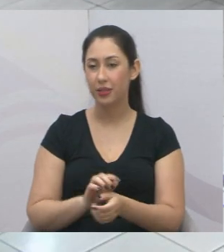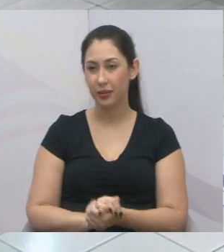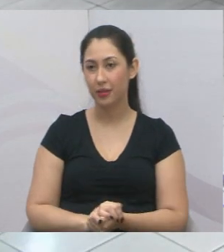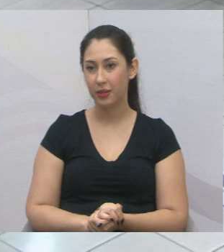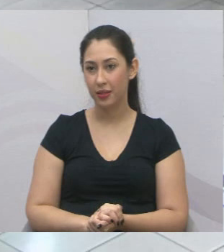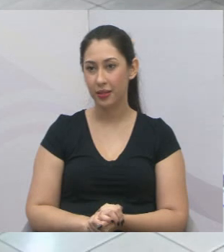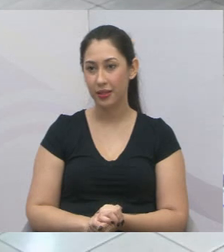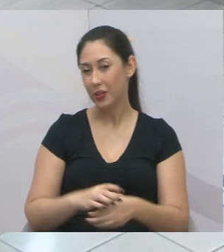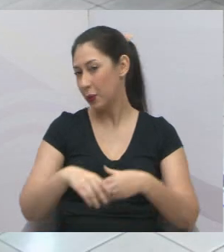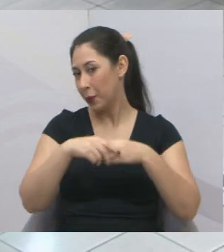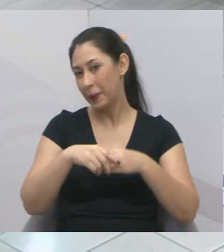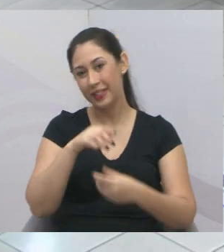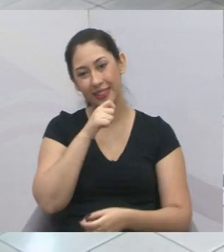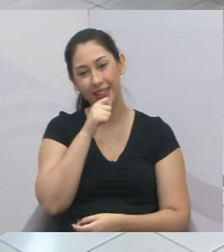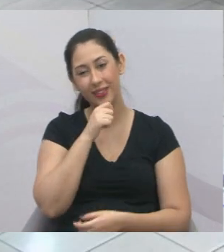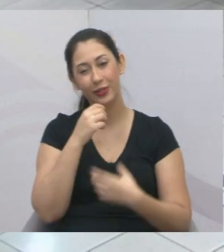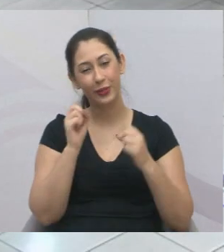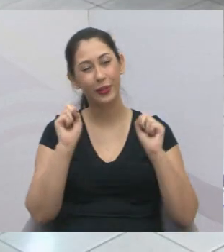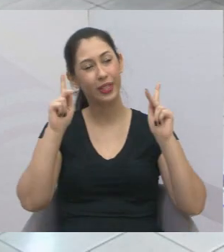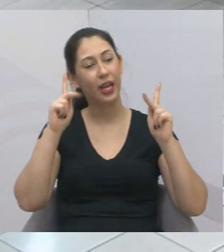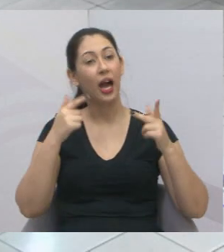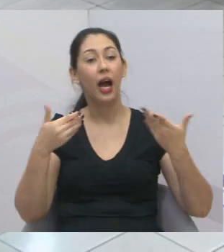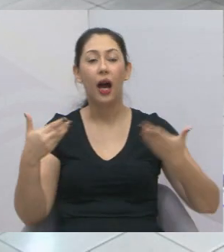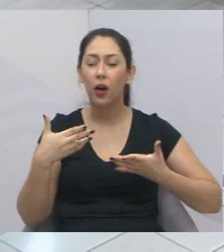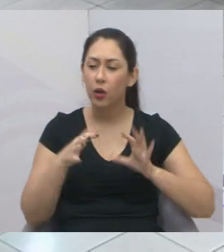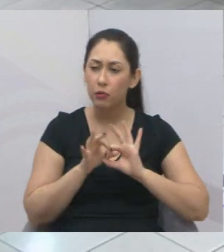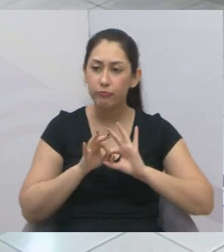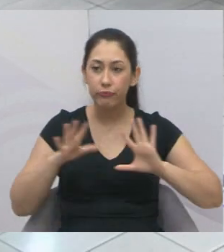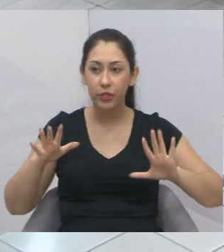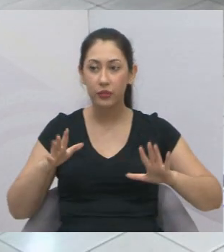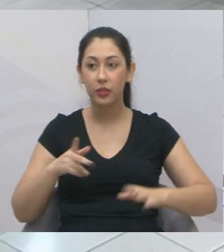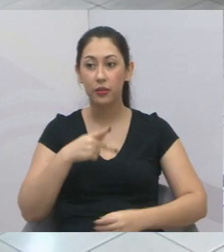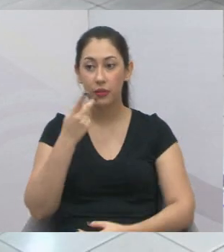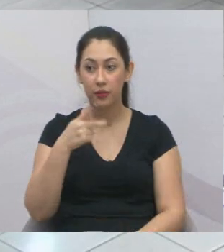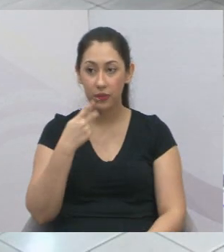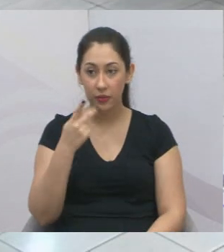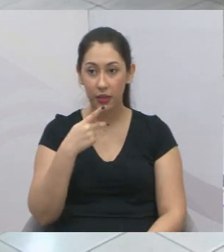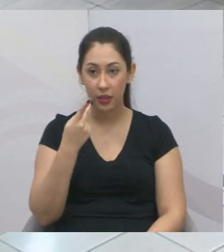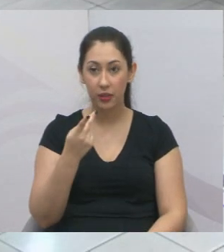não cumprimentei ele, ok? Fico aberto agora às falas.